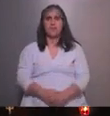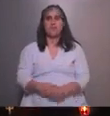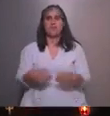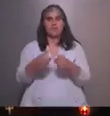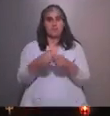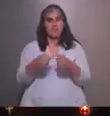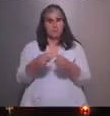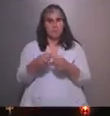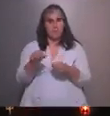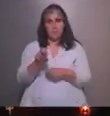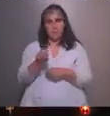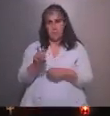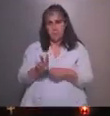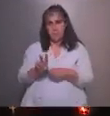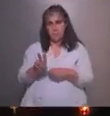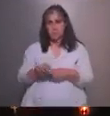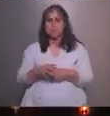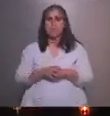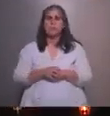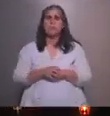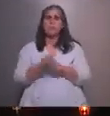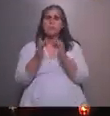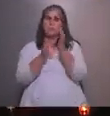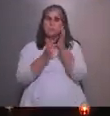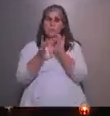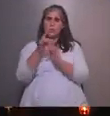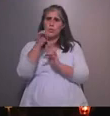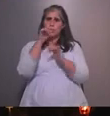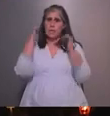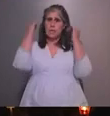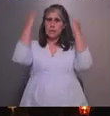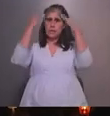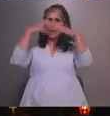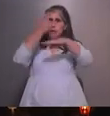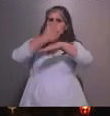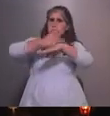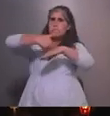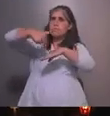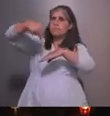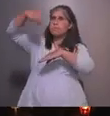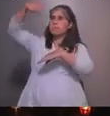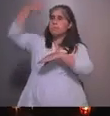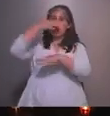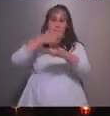Segundo mistério, Jesus sobe ao céu e abençoa os discípulos.